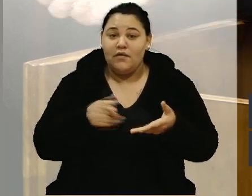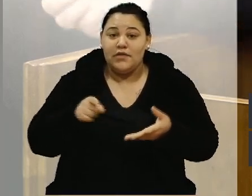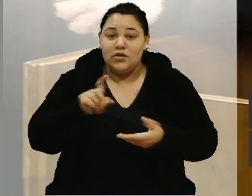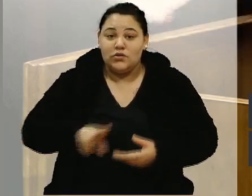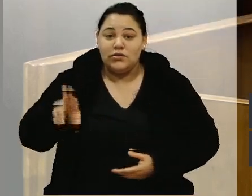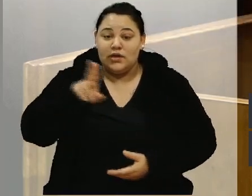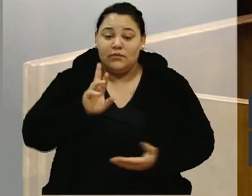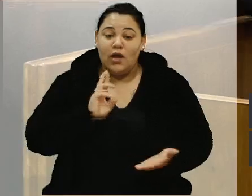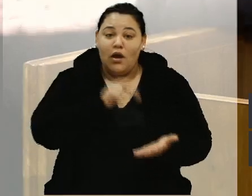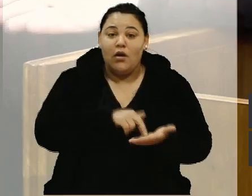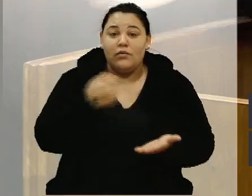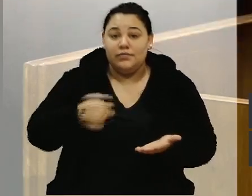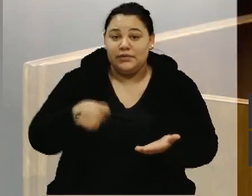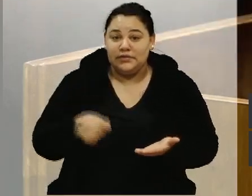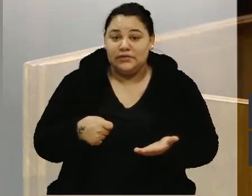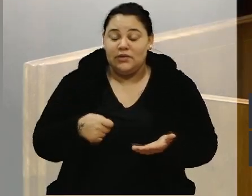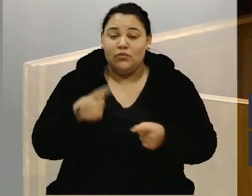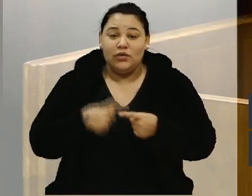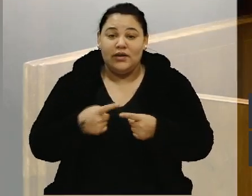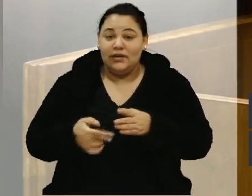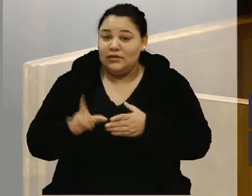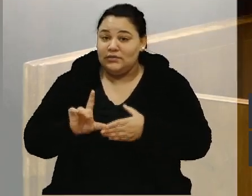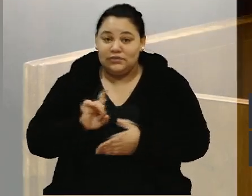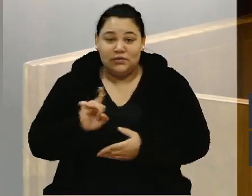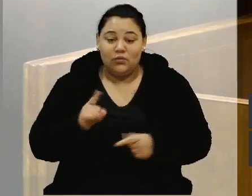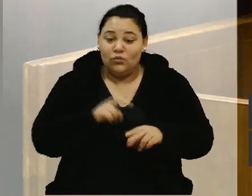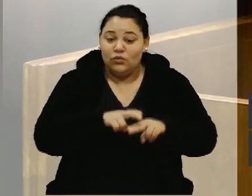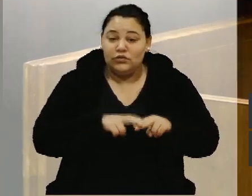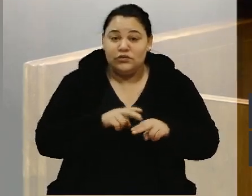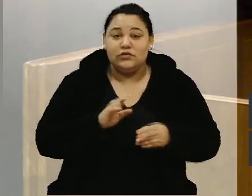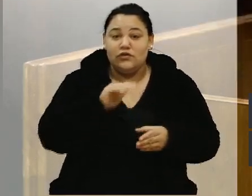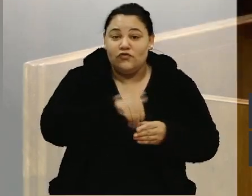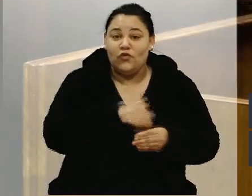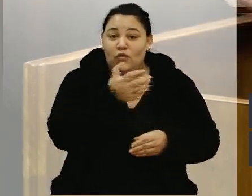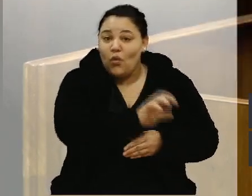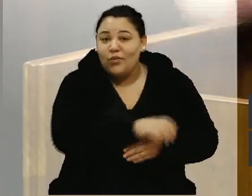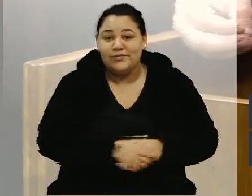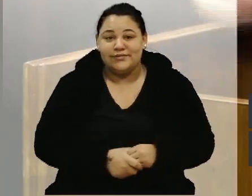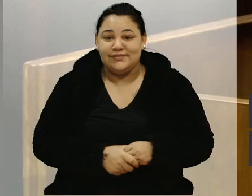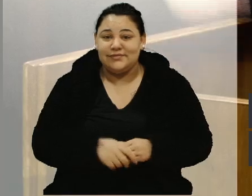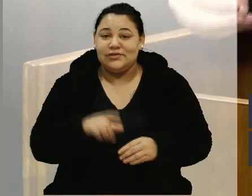quem realmente precisa, porque antes não. Por isso que votamos contra. Foi por isso. A gente